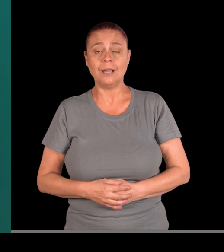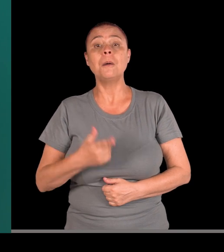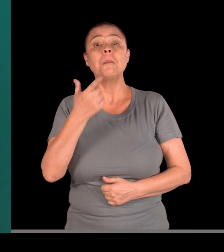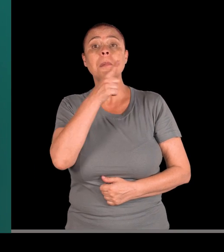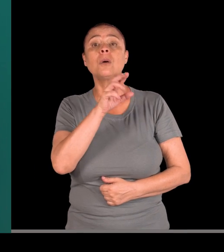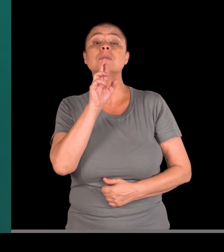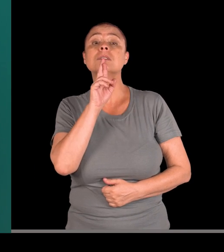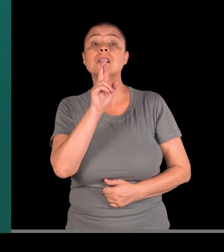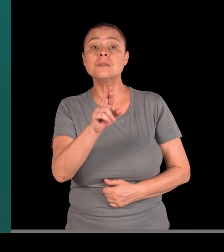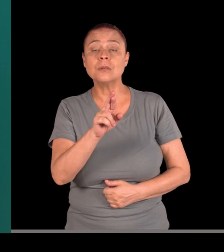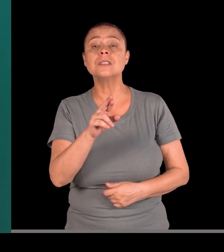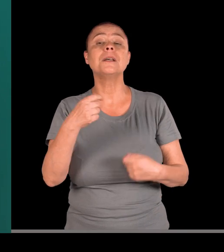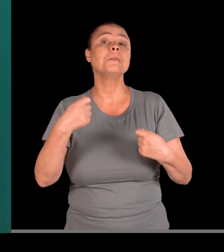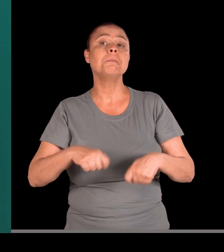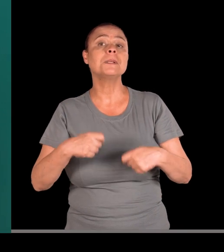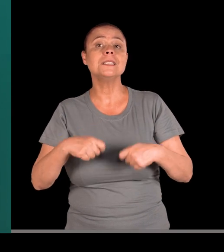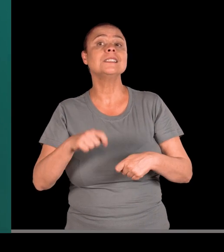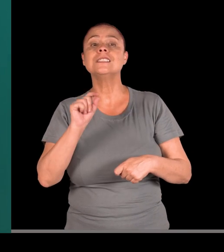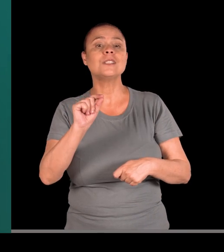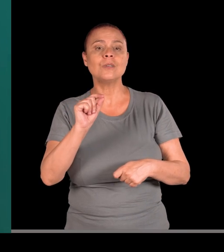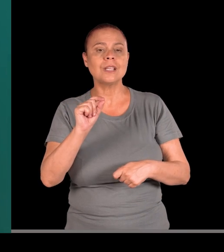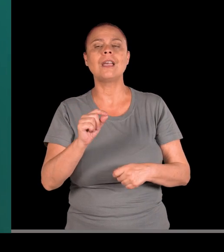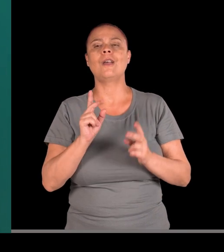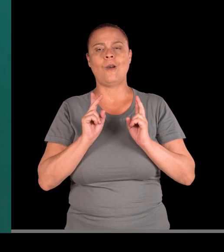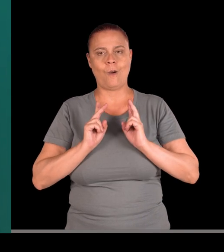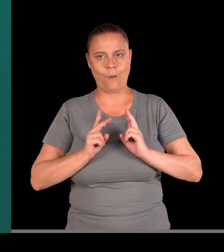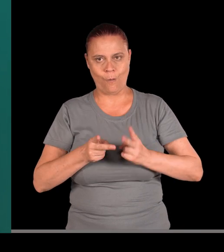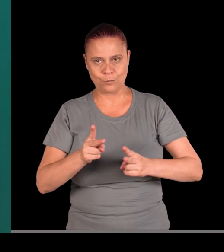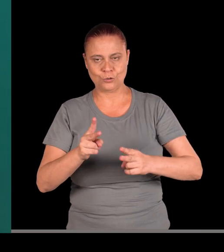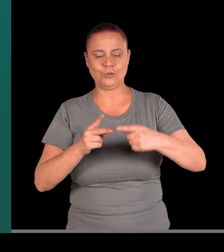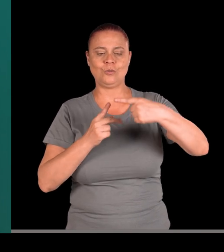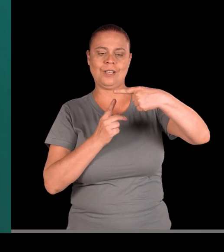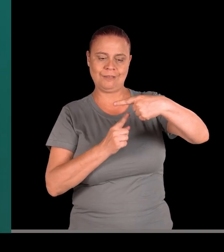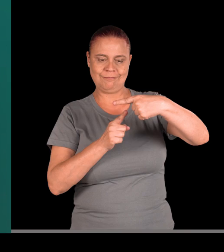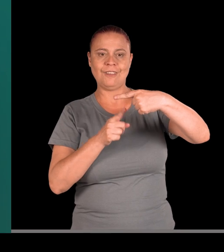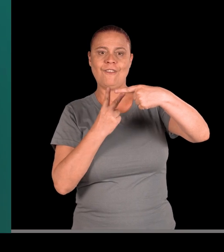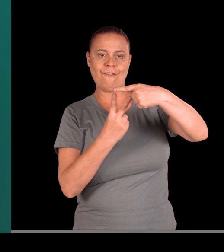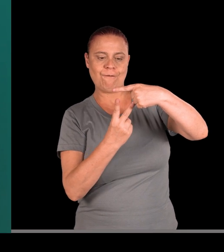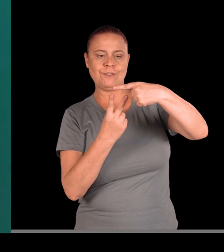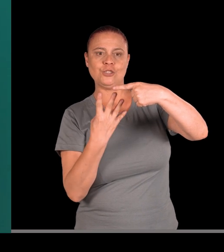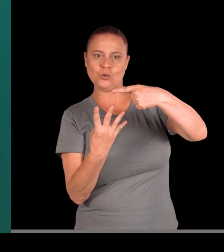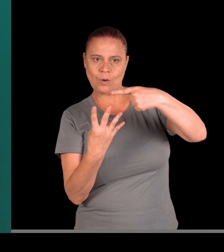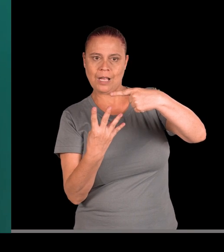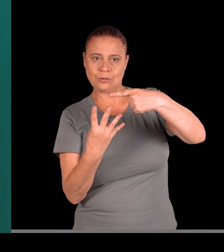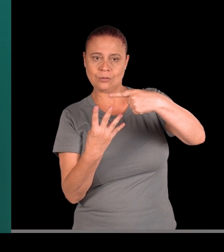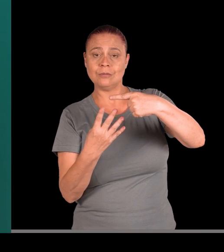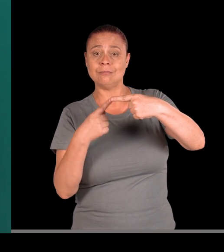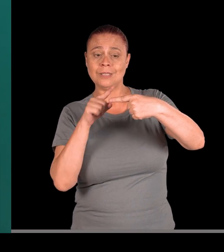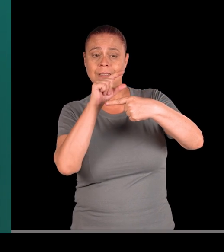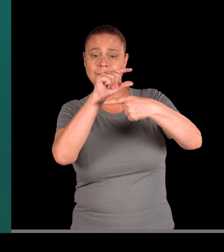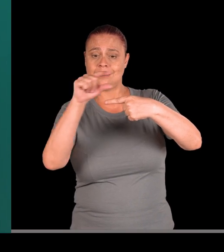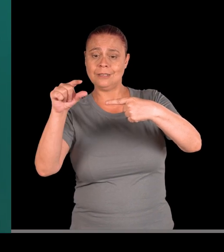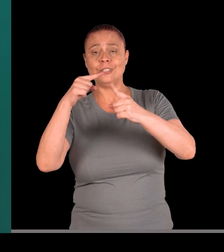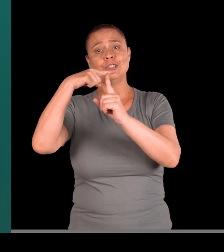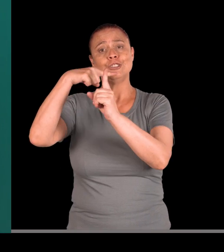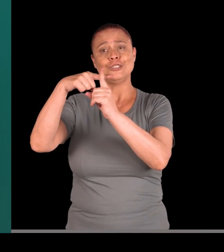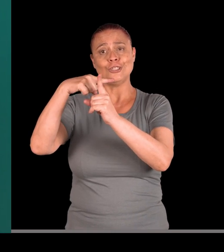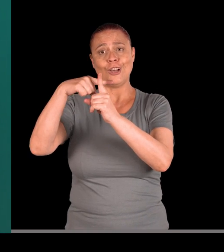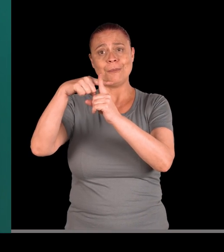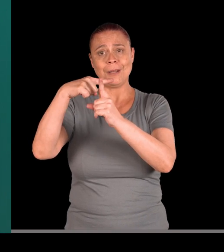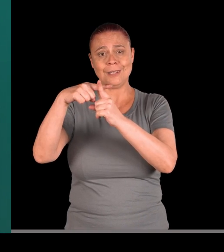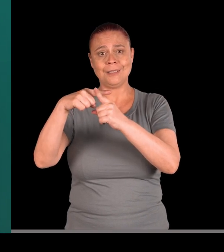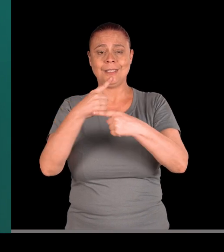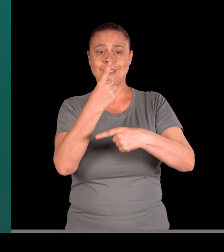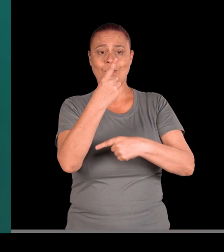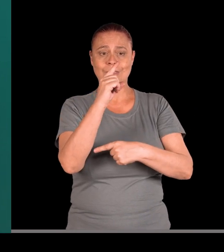iguais. Para resolver, basta nós permanecermos o denominador e somarmos